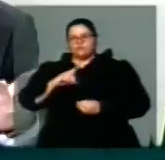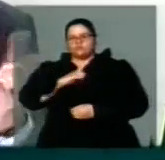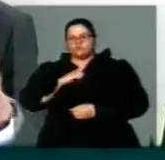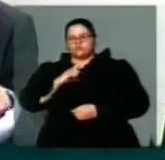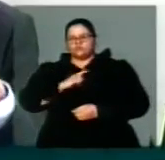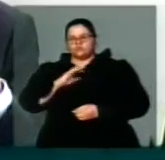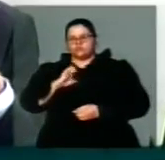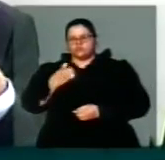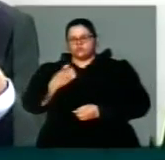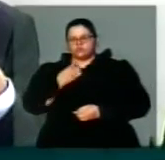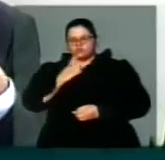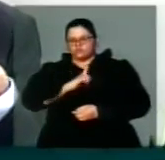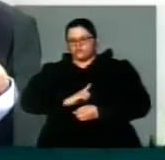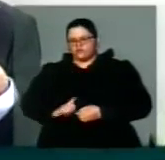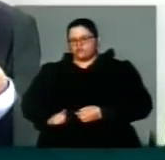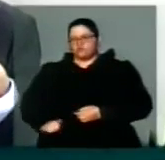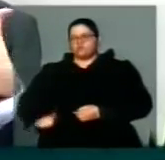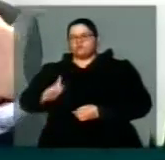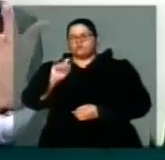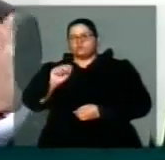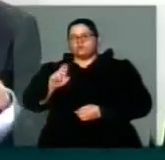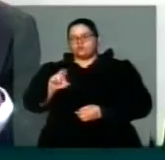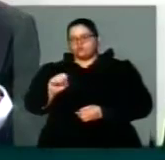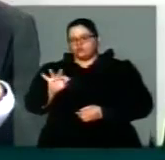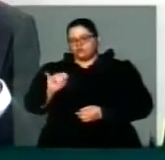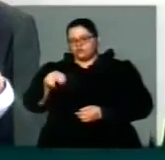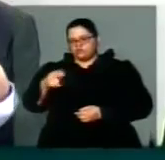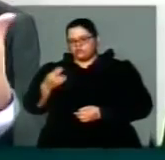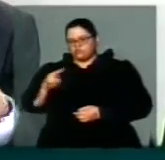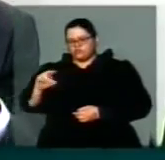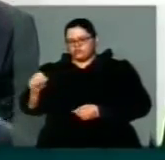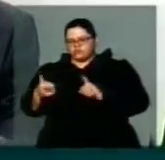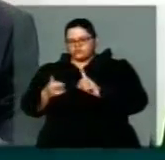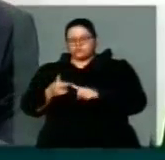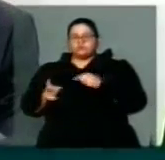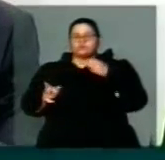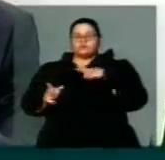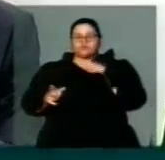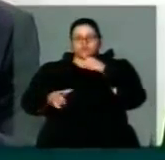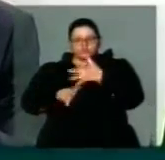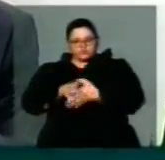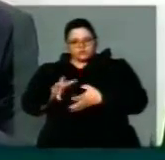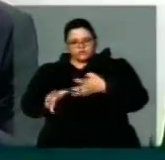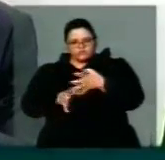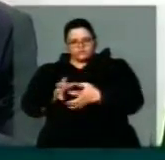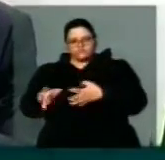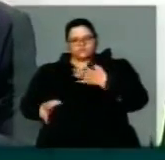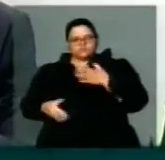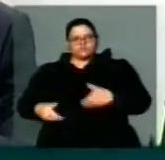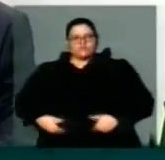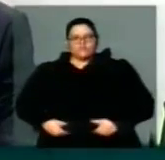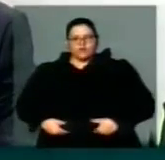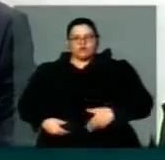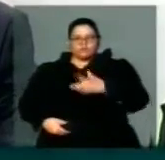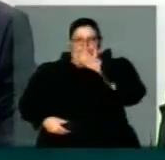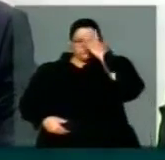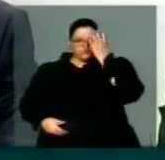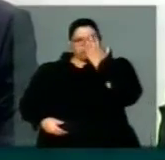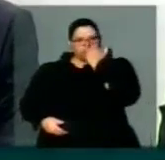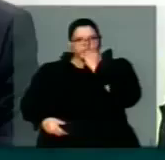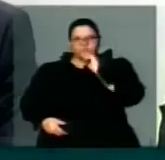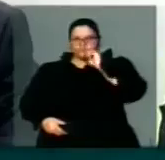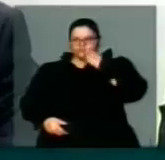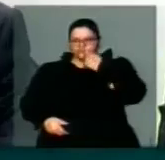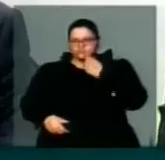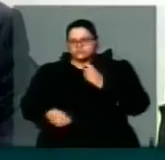ex-governador Garotinho candidato pelo PMDB, havia greve de fome, tem uma série de fatores. Foi nessa época que se deu essa situação.